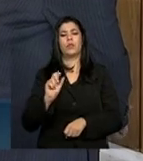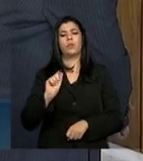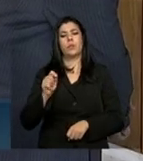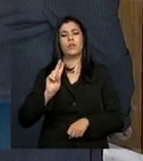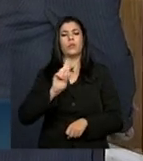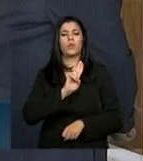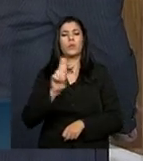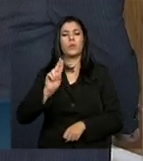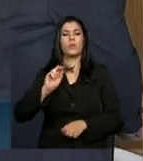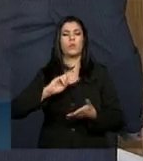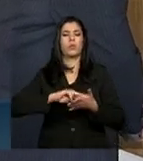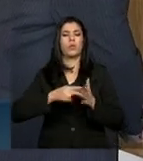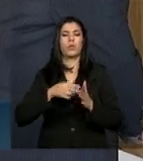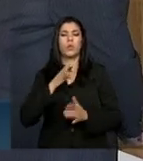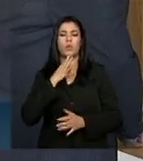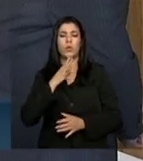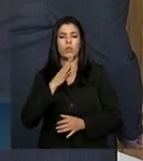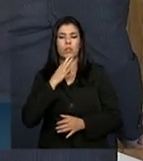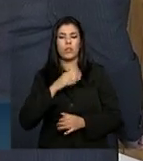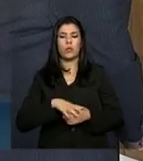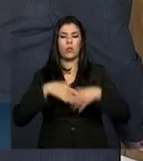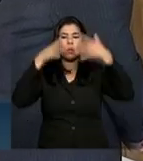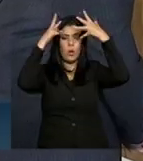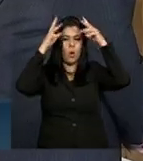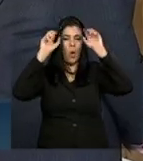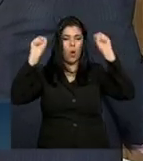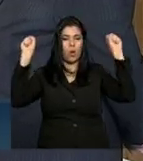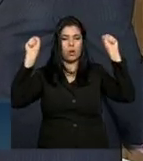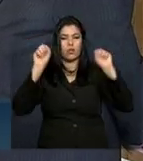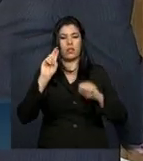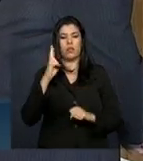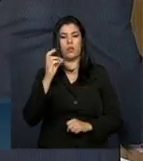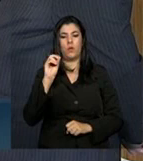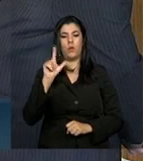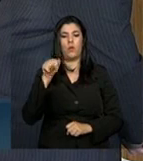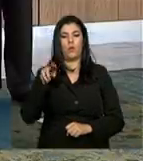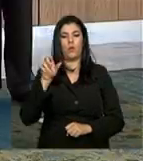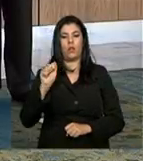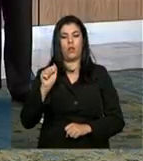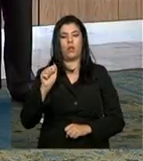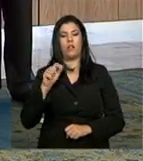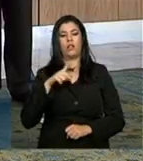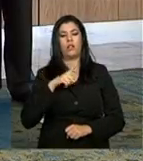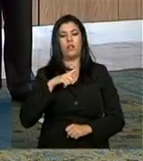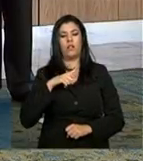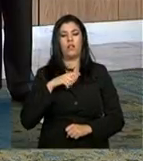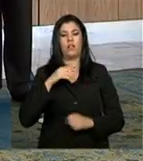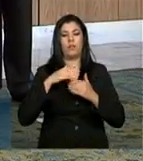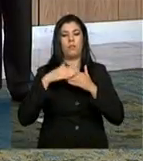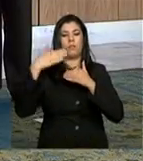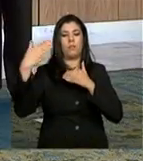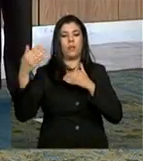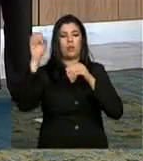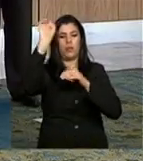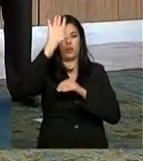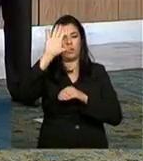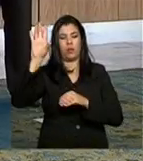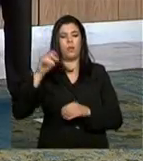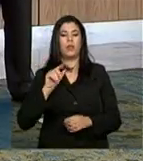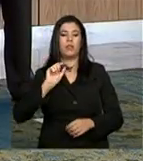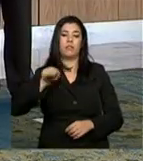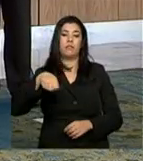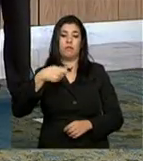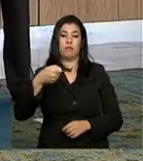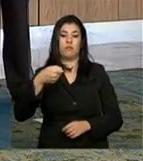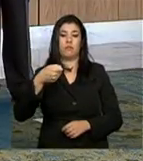conhecido mundialmente como Holanda, um país que fica ali no oeste da Europa e foi o quinto principal parceiro comercial